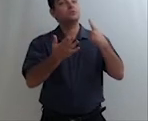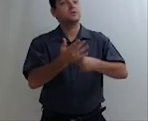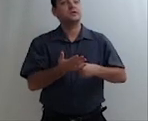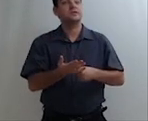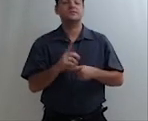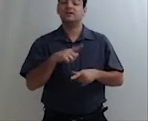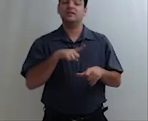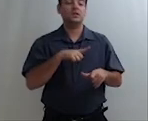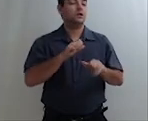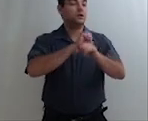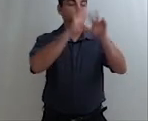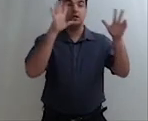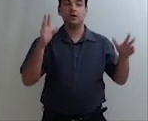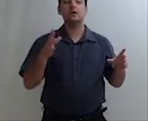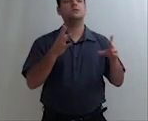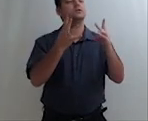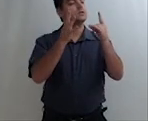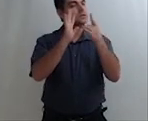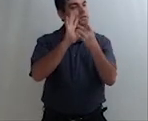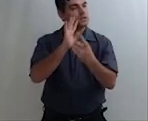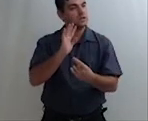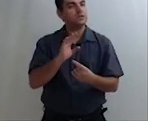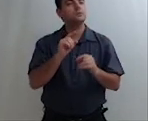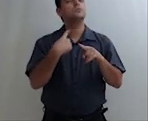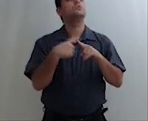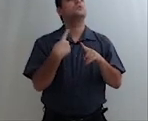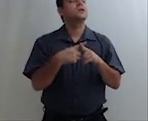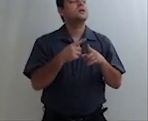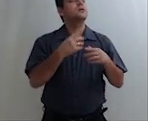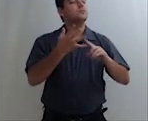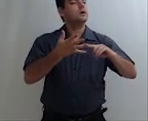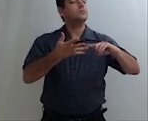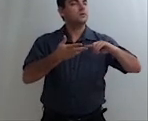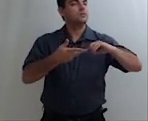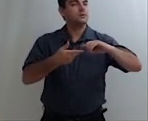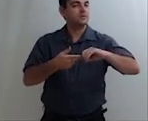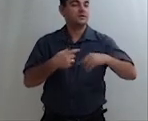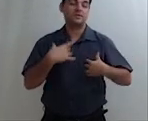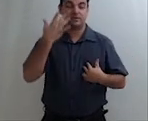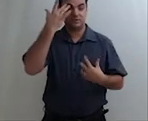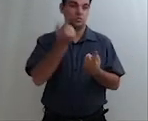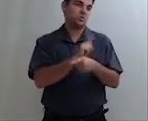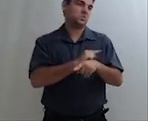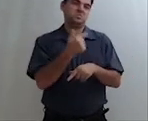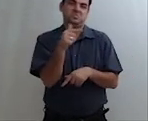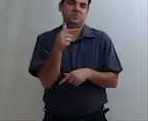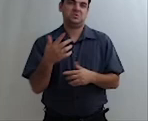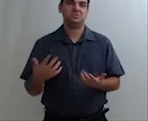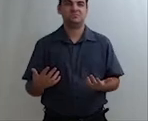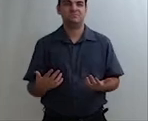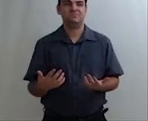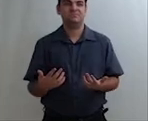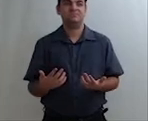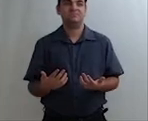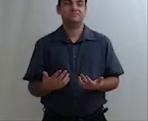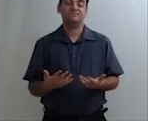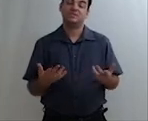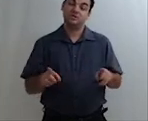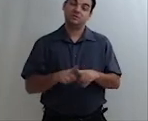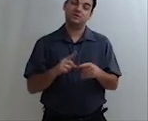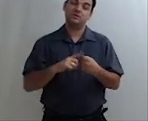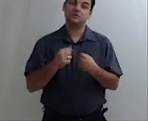Claro em estabelecer os fundamentos pelos quais não evidenciou apontada contrariedade a artigo 402 out trouin consoante o disposto no artigo